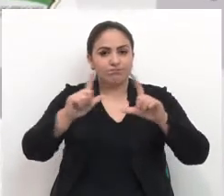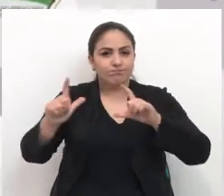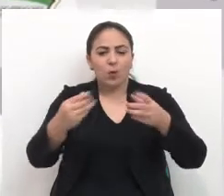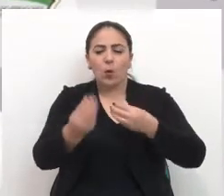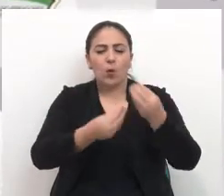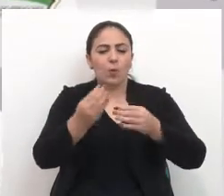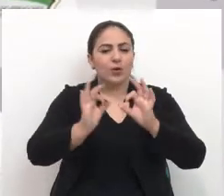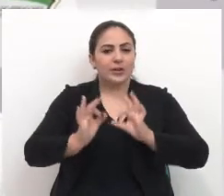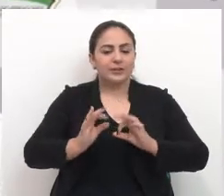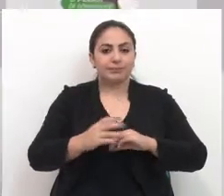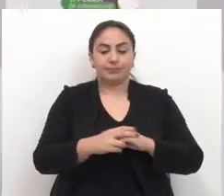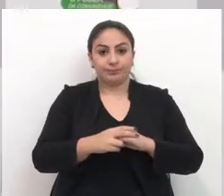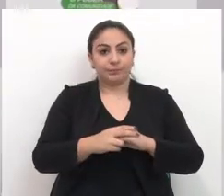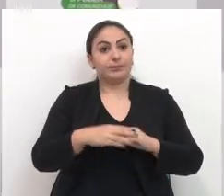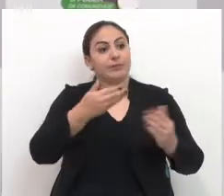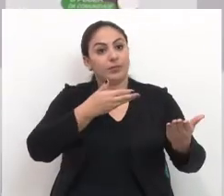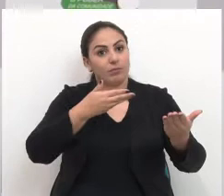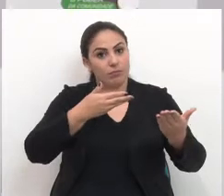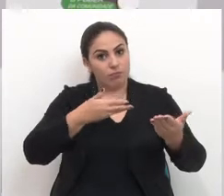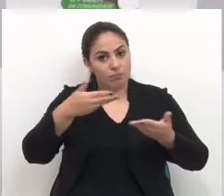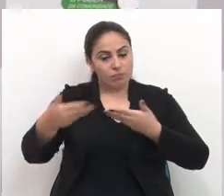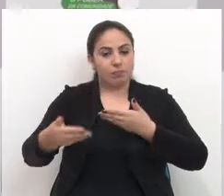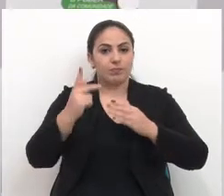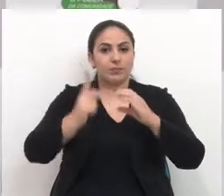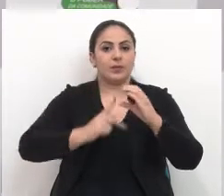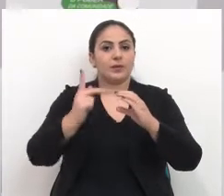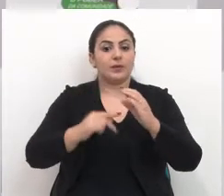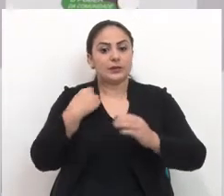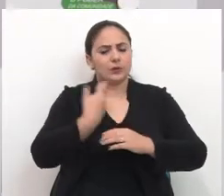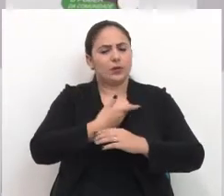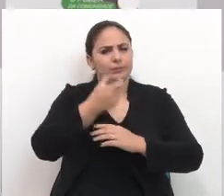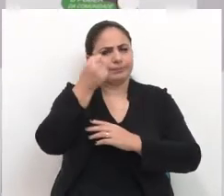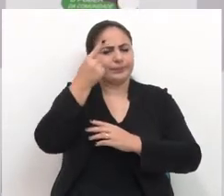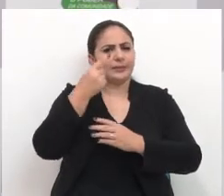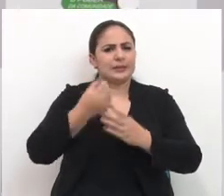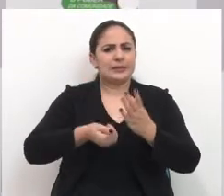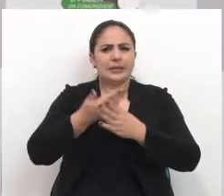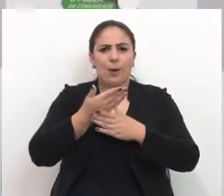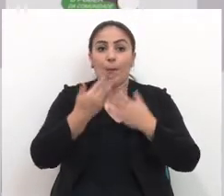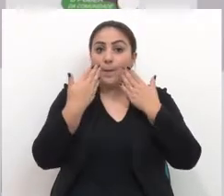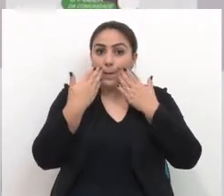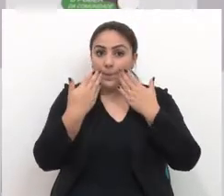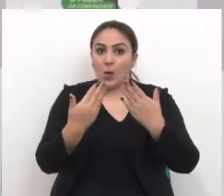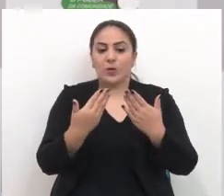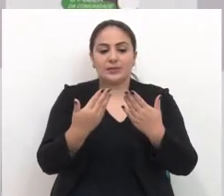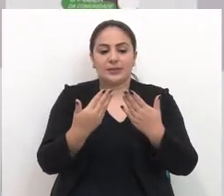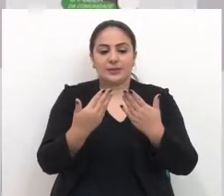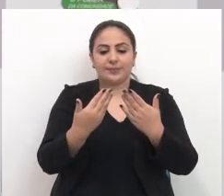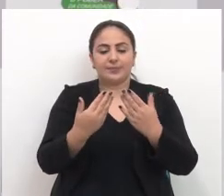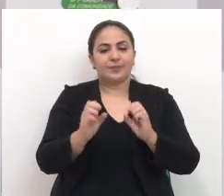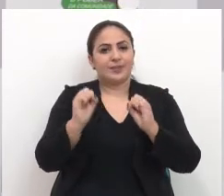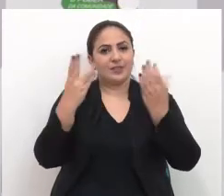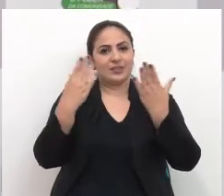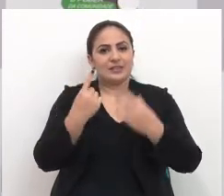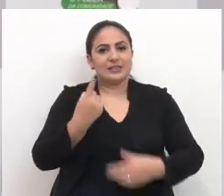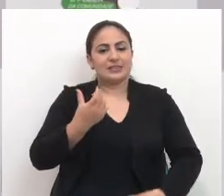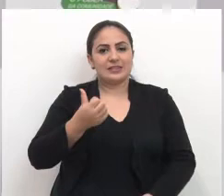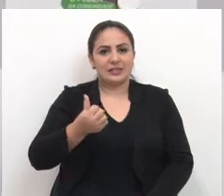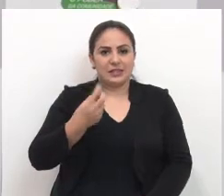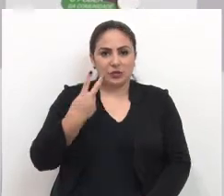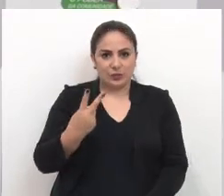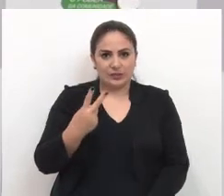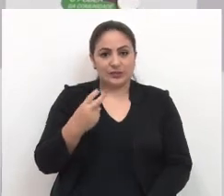foi organizada. A partir do convite da Câmara de Vereadores para nós elaborarmos então uma mostra comemorativa